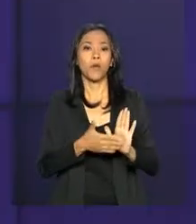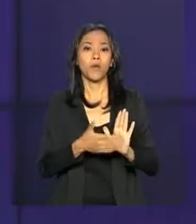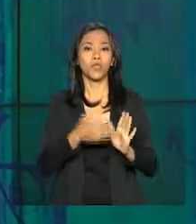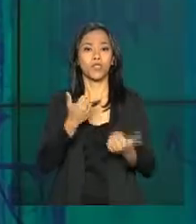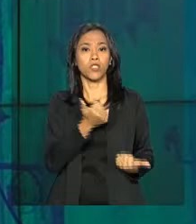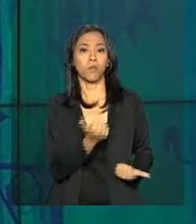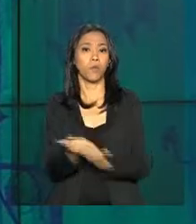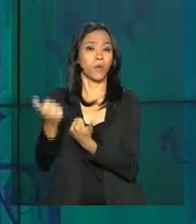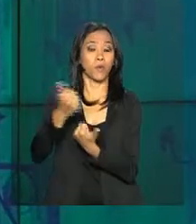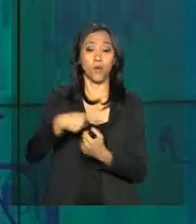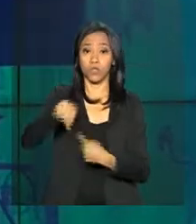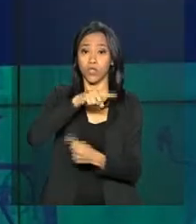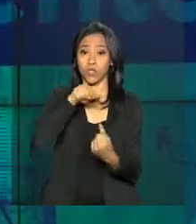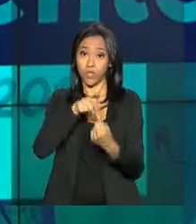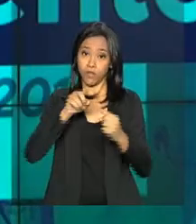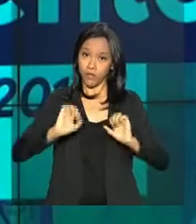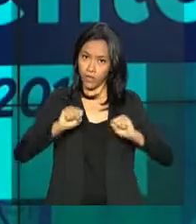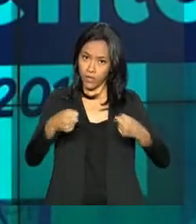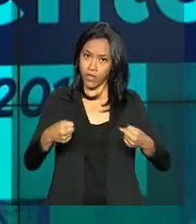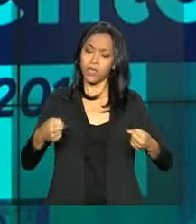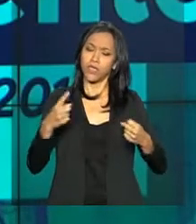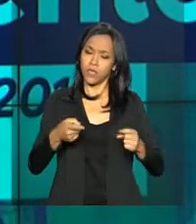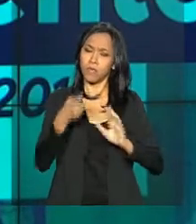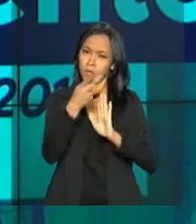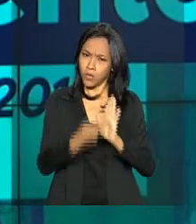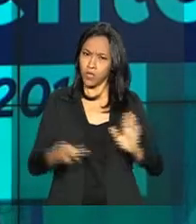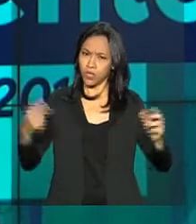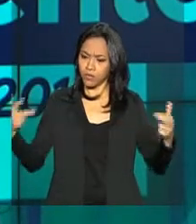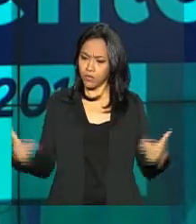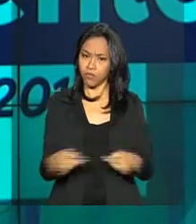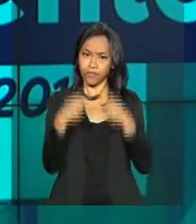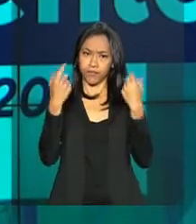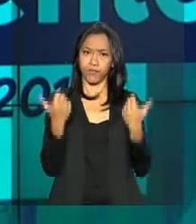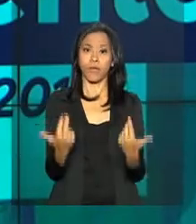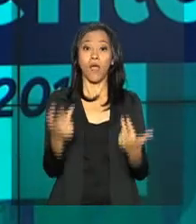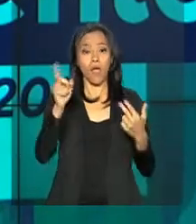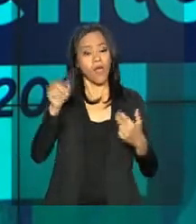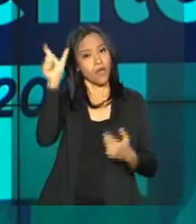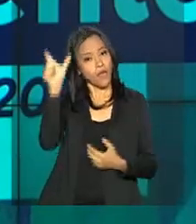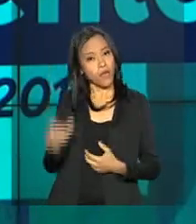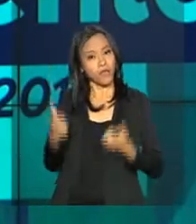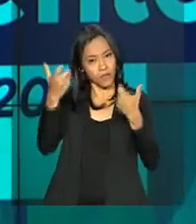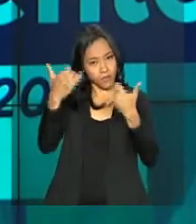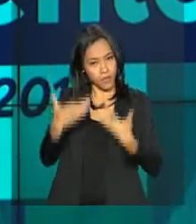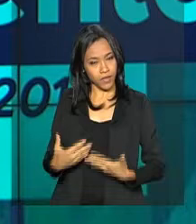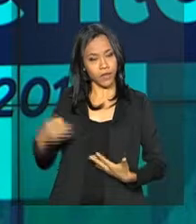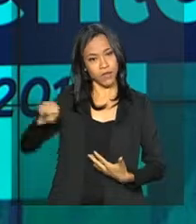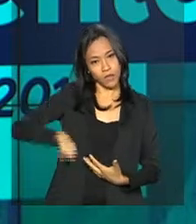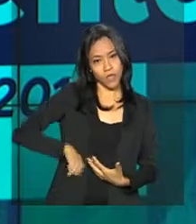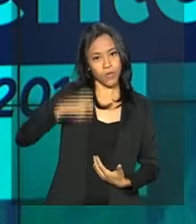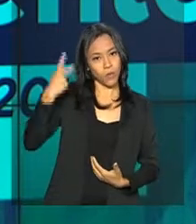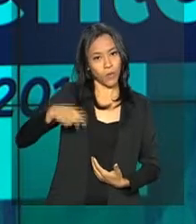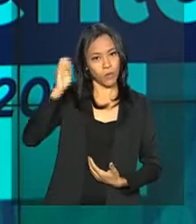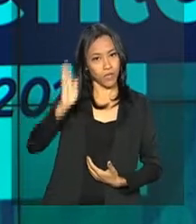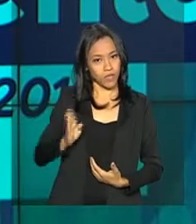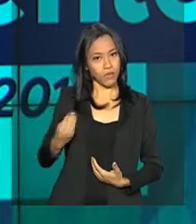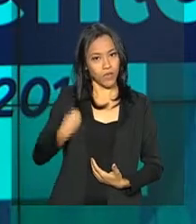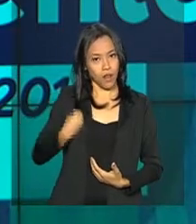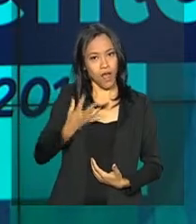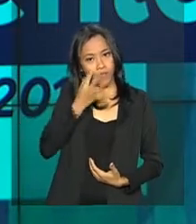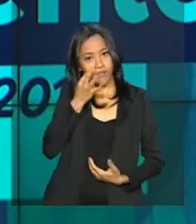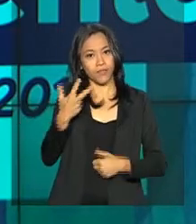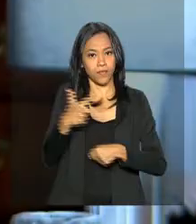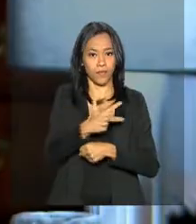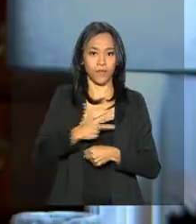fortalecer os laços e dar andamento a projetos em comum é o que explica o embaixador do brasil na guatemala joão luiz pereira pinto